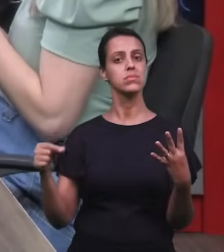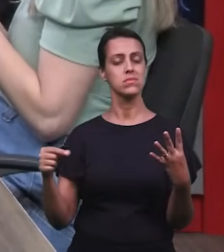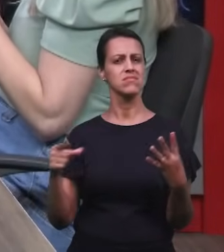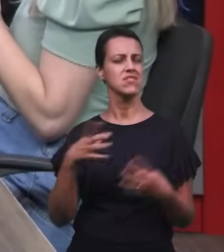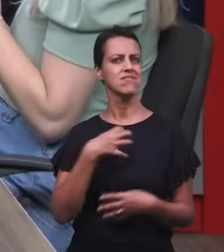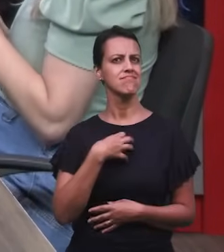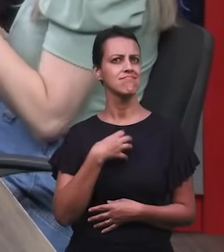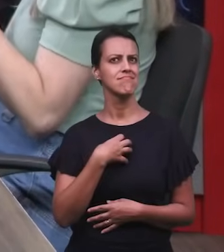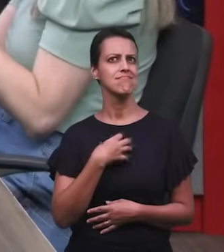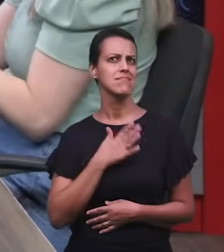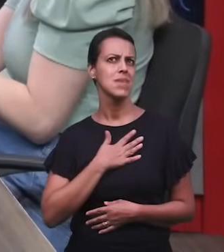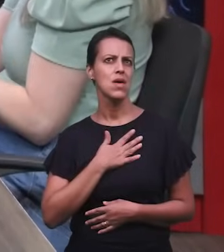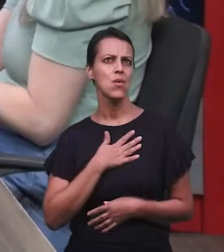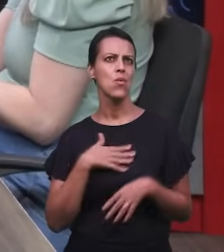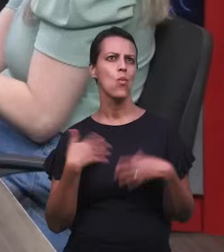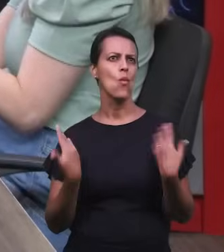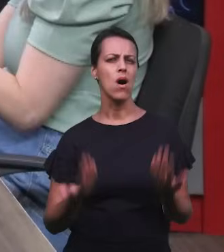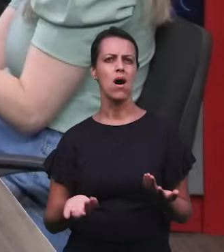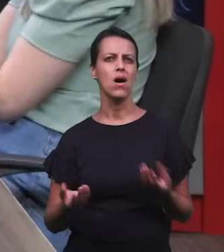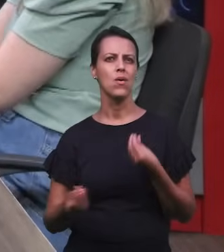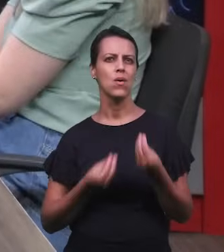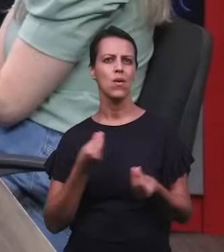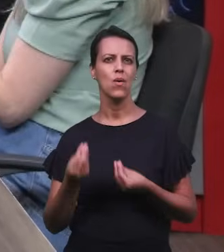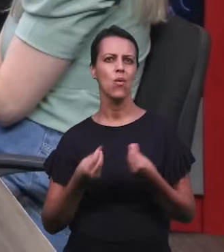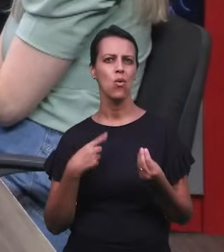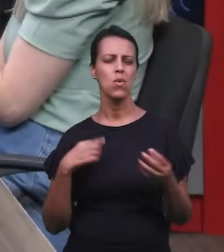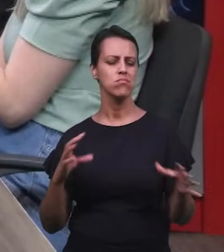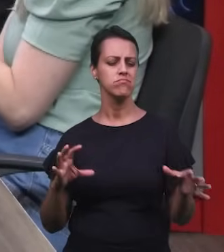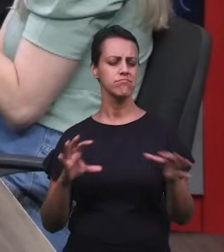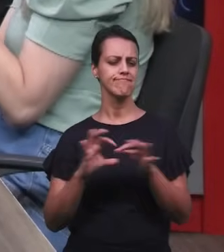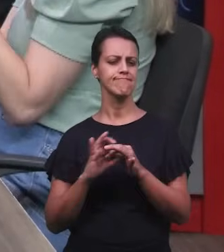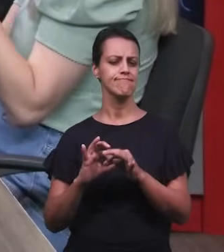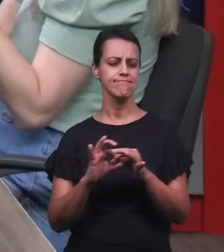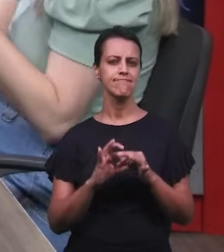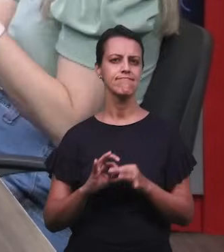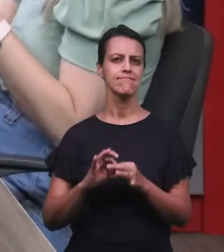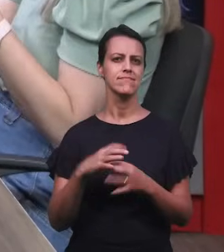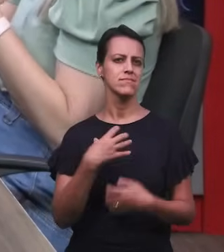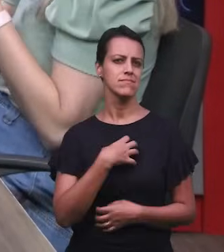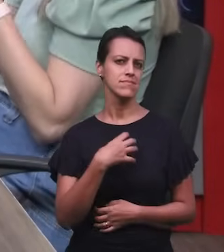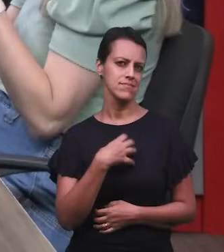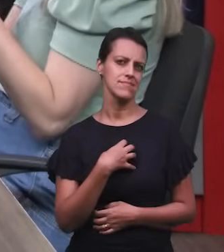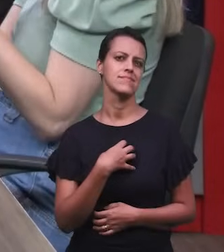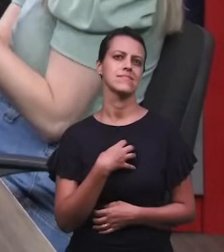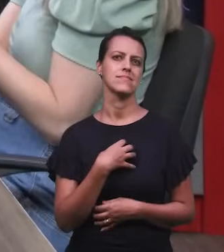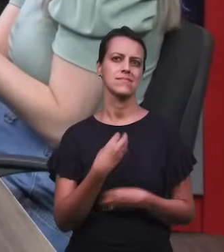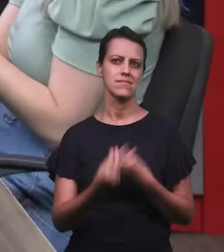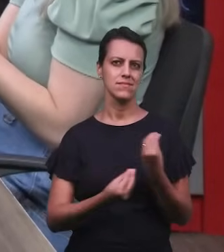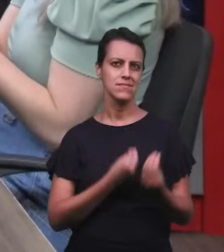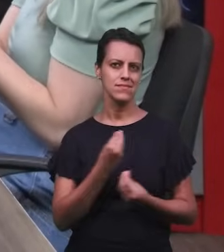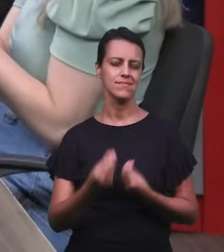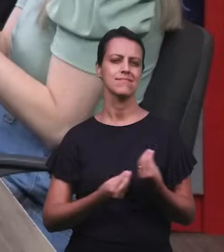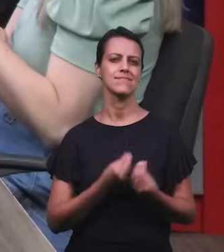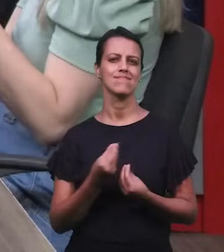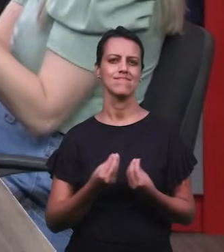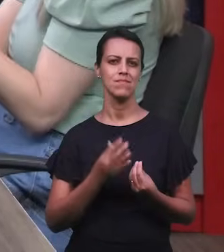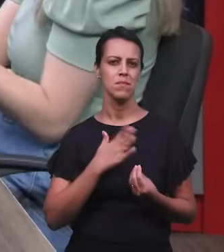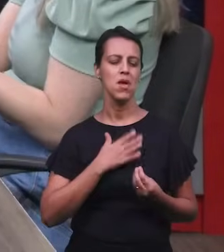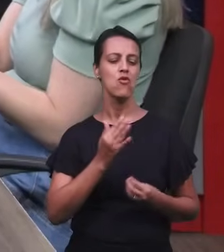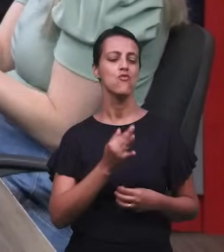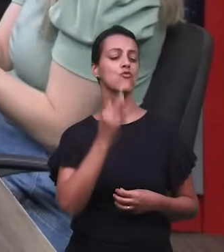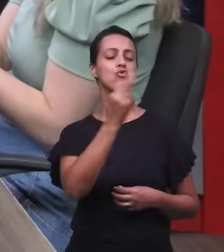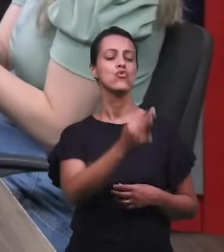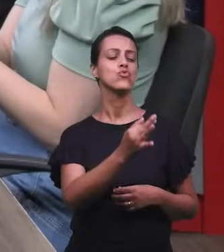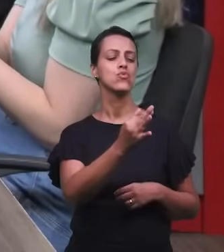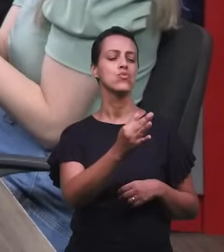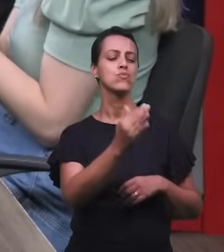pessoa. Então, qual que é o meu temperamento e como que eu posso unir isso às minhas preferências, aos meus interesses, né? A minha